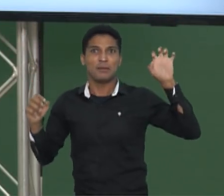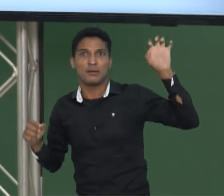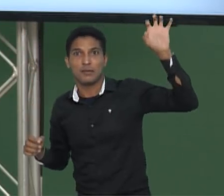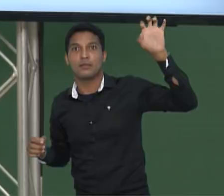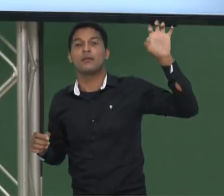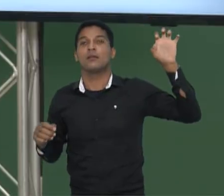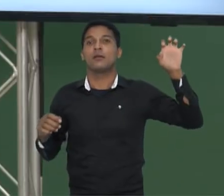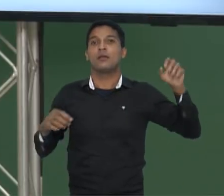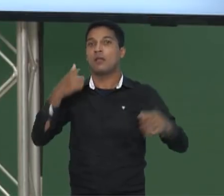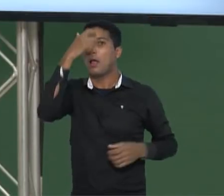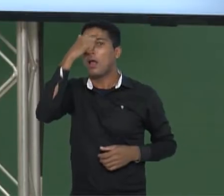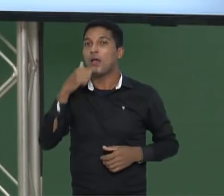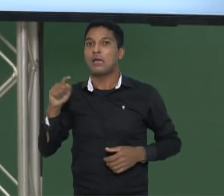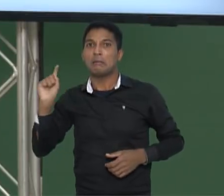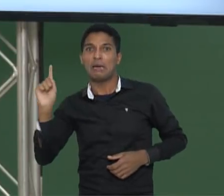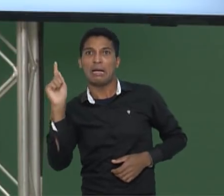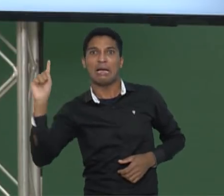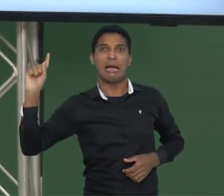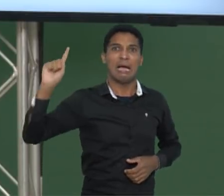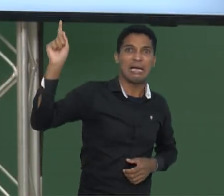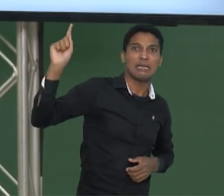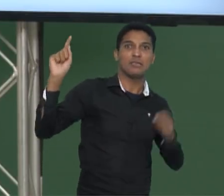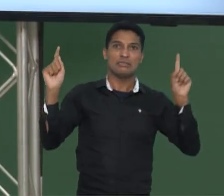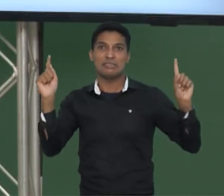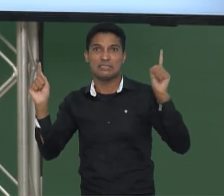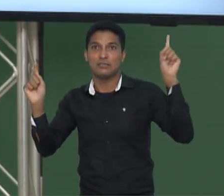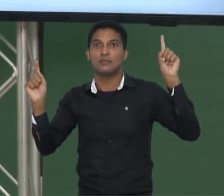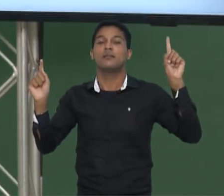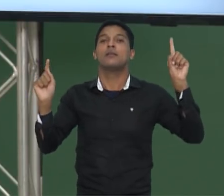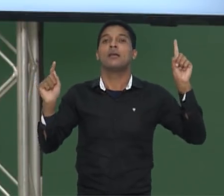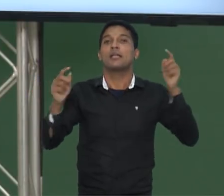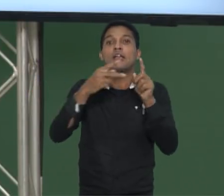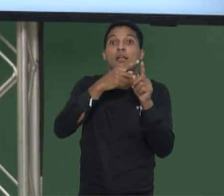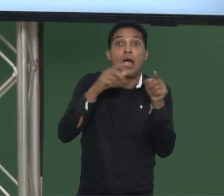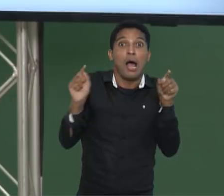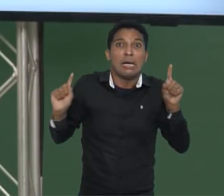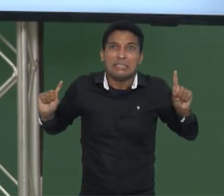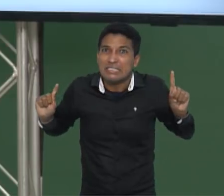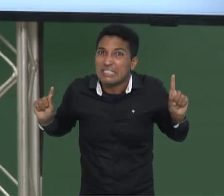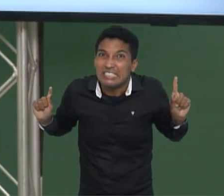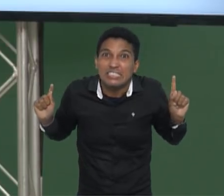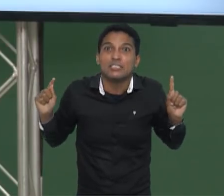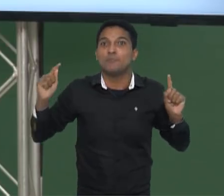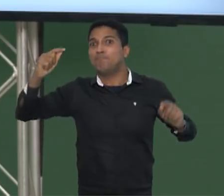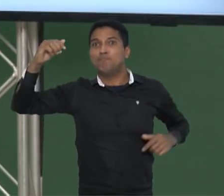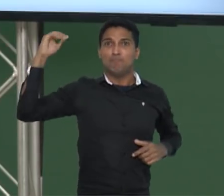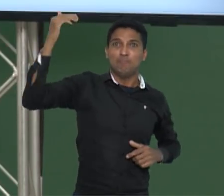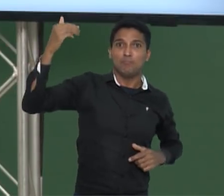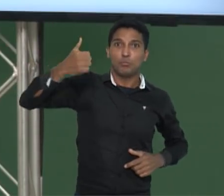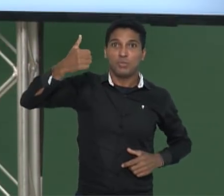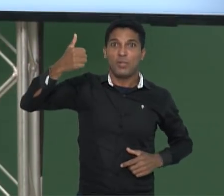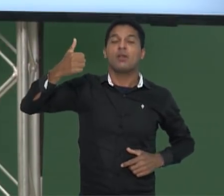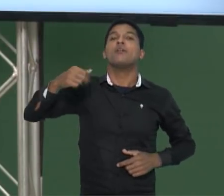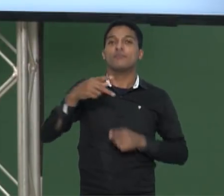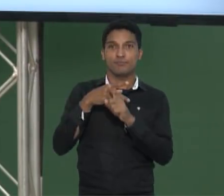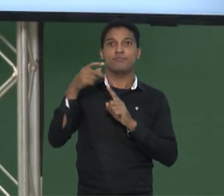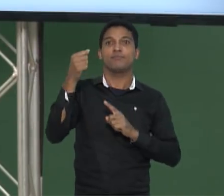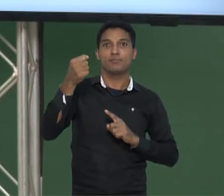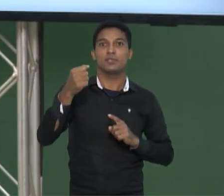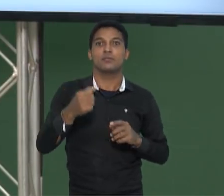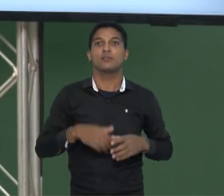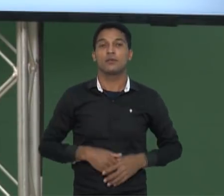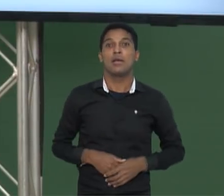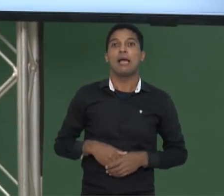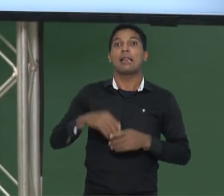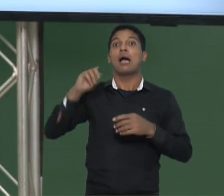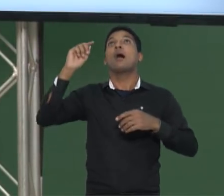a mesma inclinação. E vence aquele que chegar primeiro lá em cima, e normalmente lá no